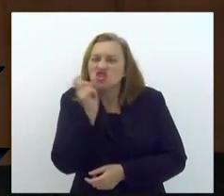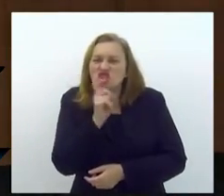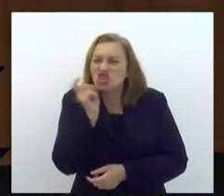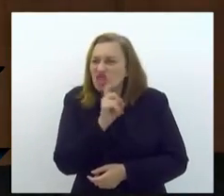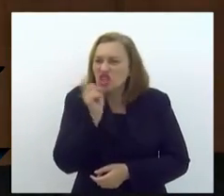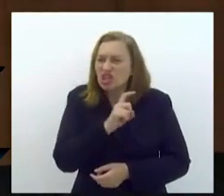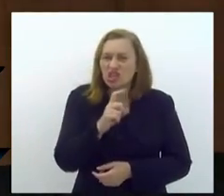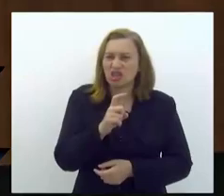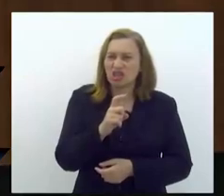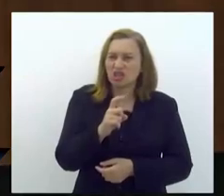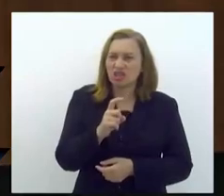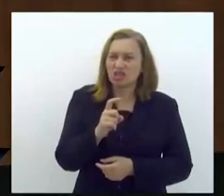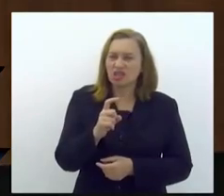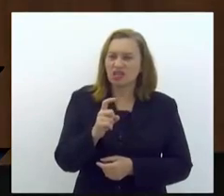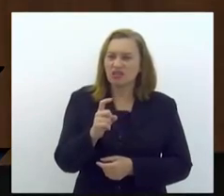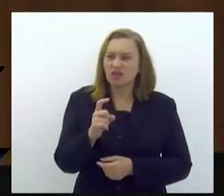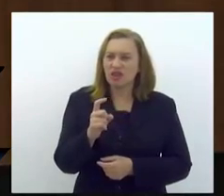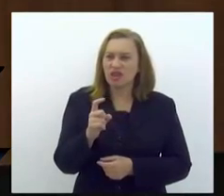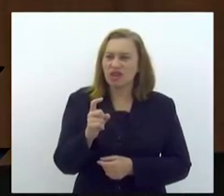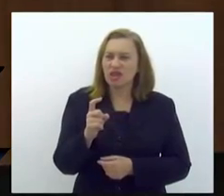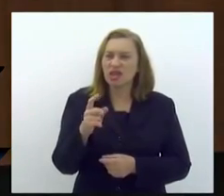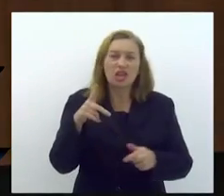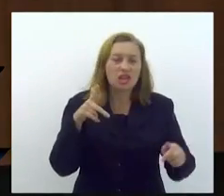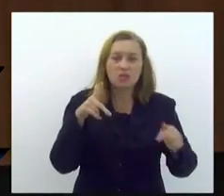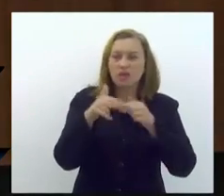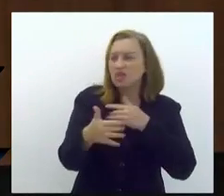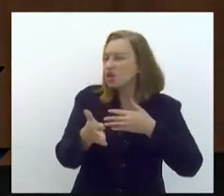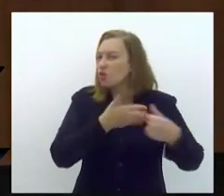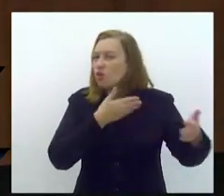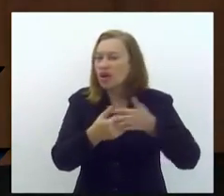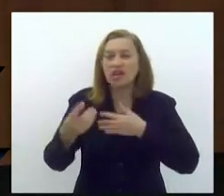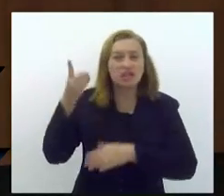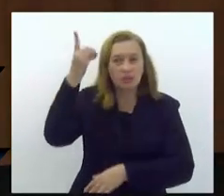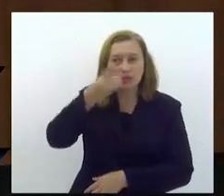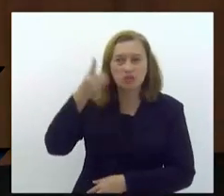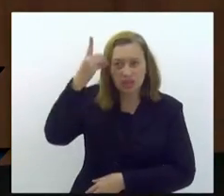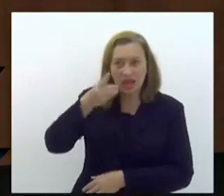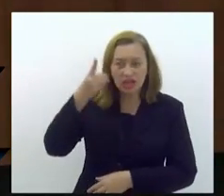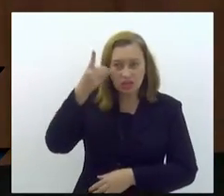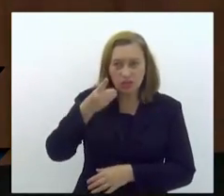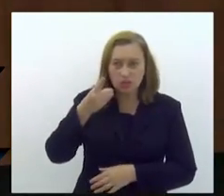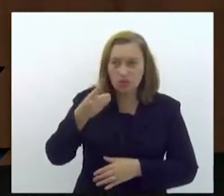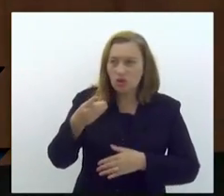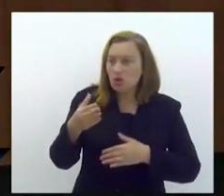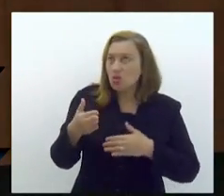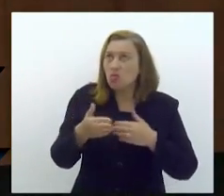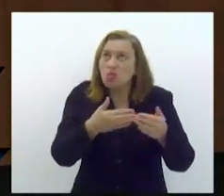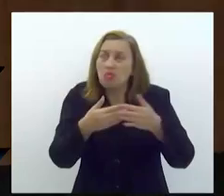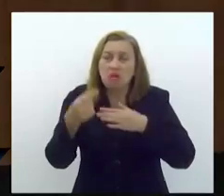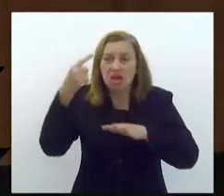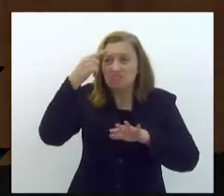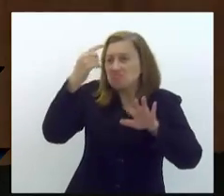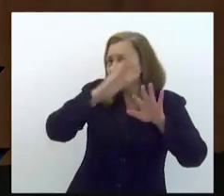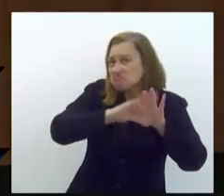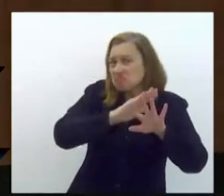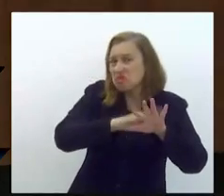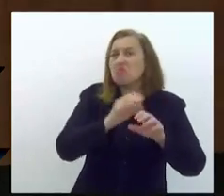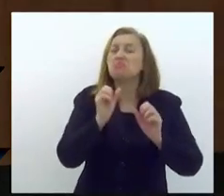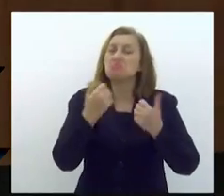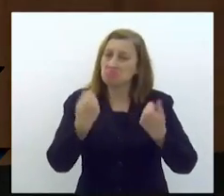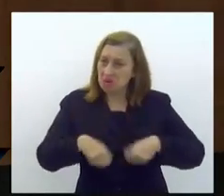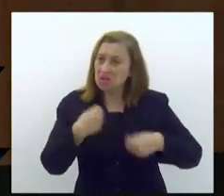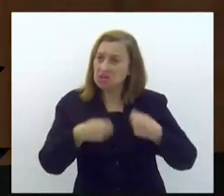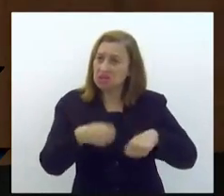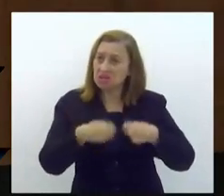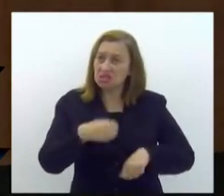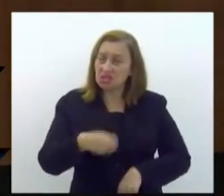de inviabilizar a atuação de qualquer parlamentar seja de qual espectro ideológico ele for deve ser